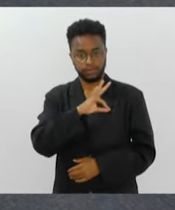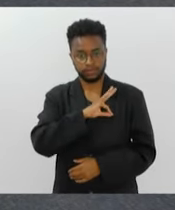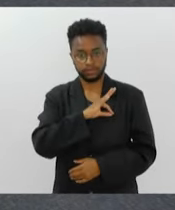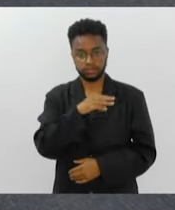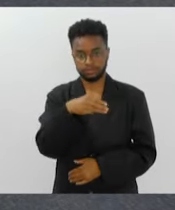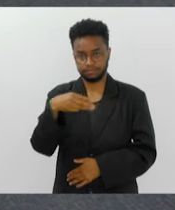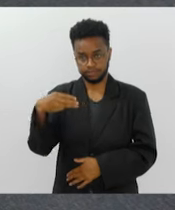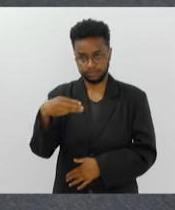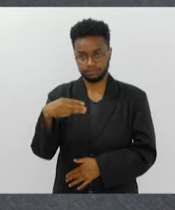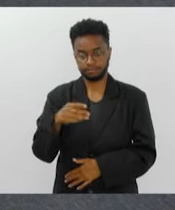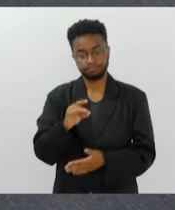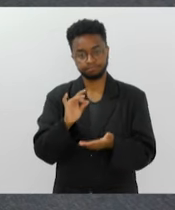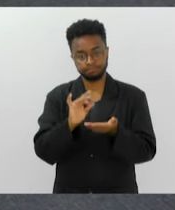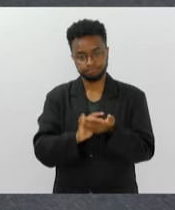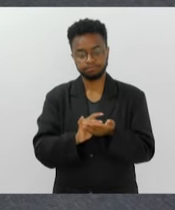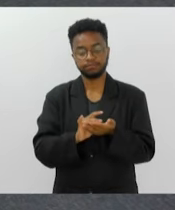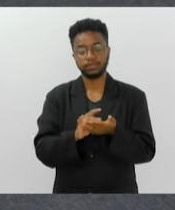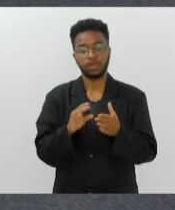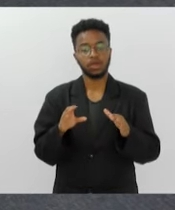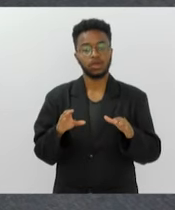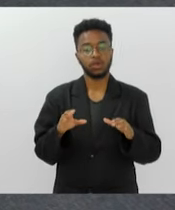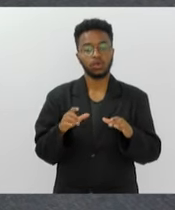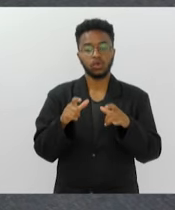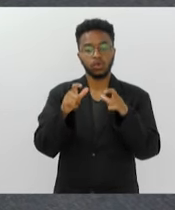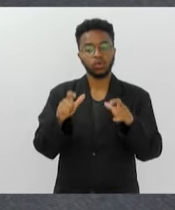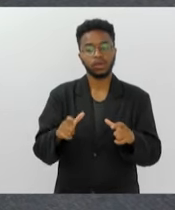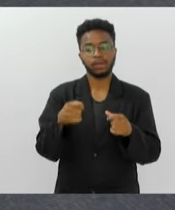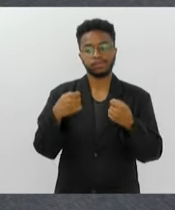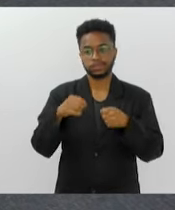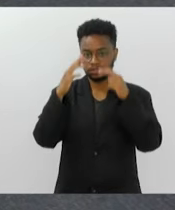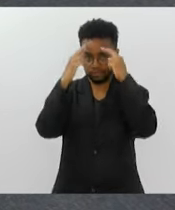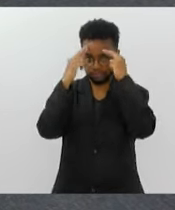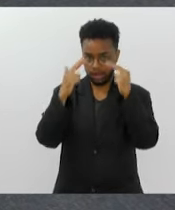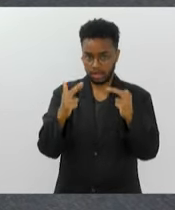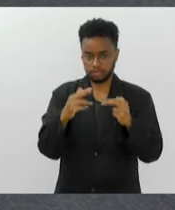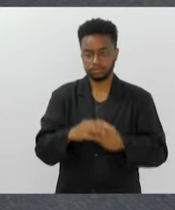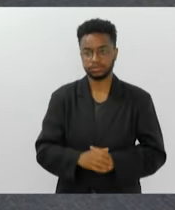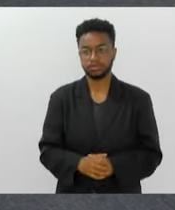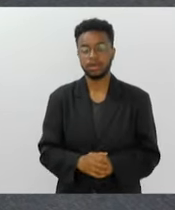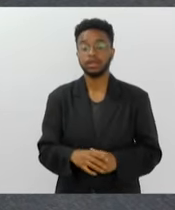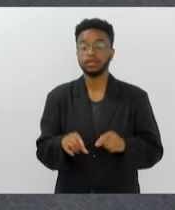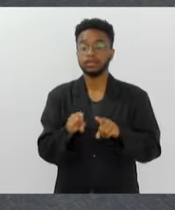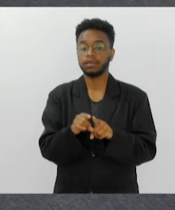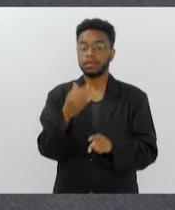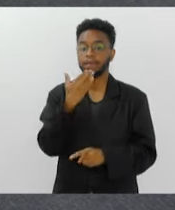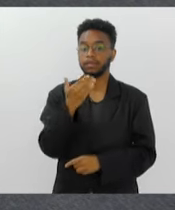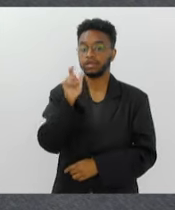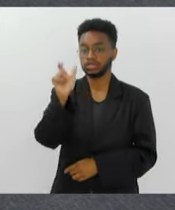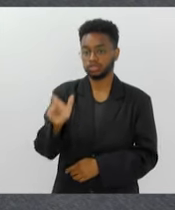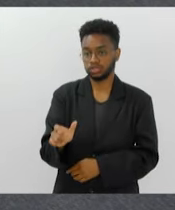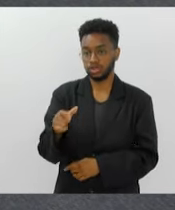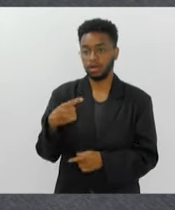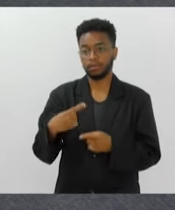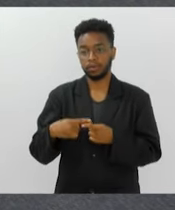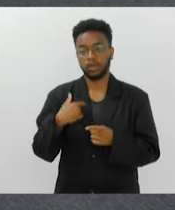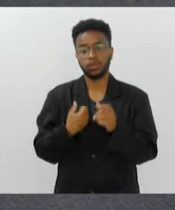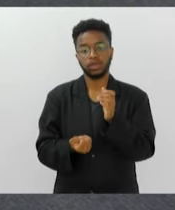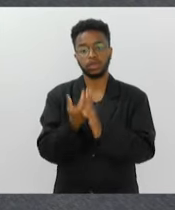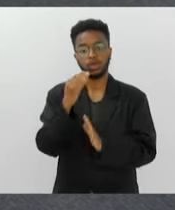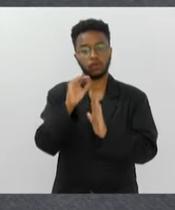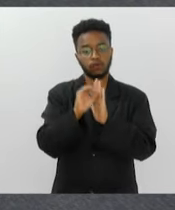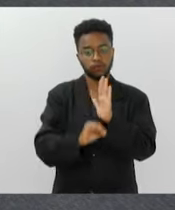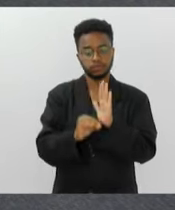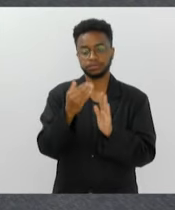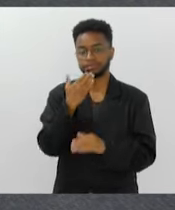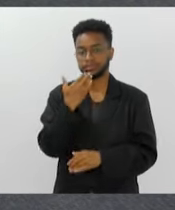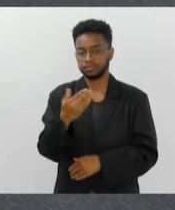Militar realmente é uma corporação que tem que ser respeitada e pedi até o senhor eu fiz um ofício pedindo